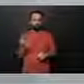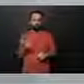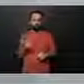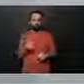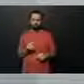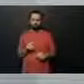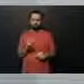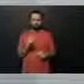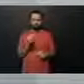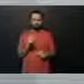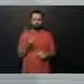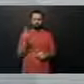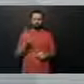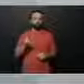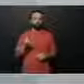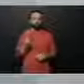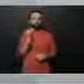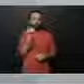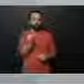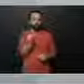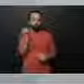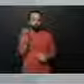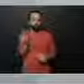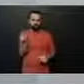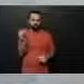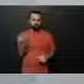da dezena. Quantas seriam?